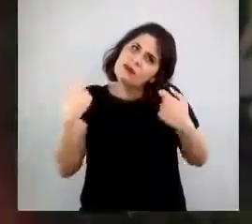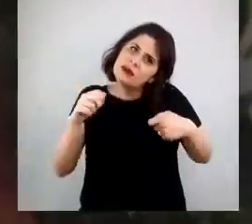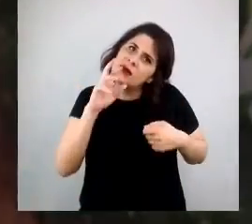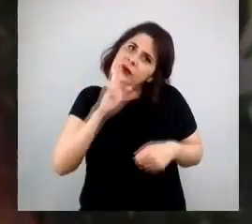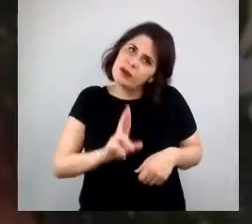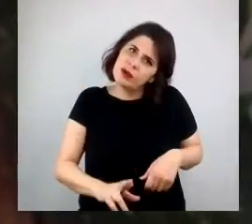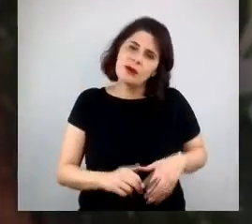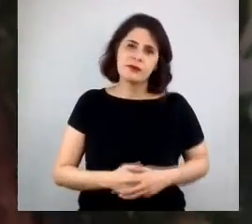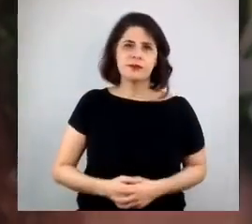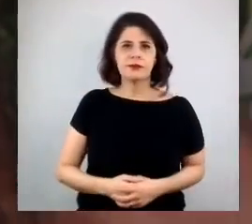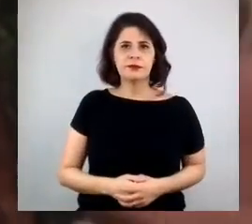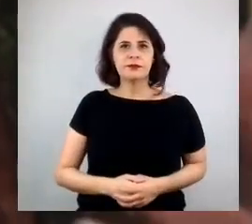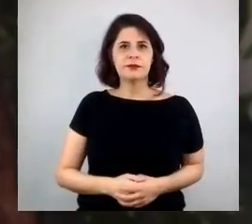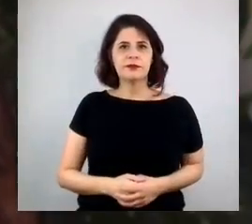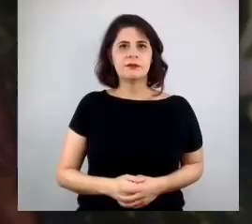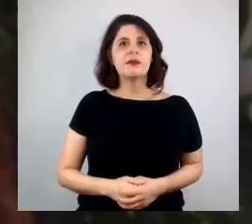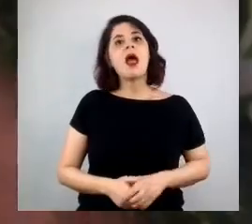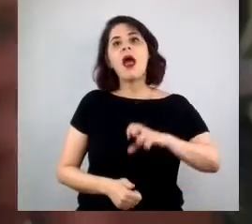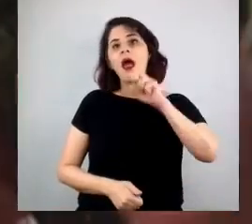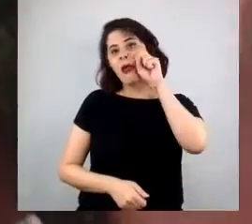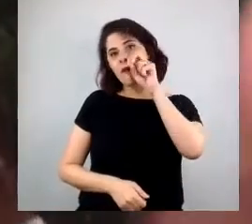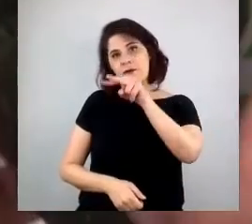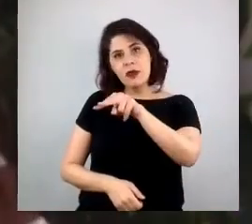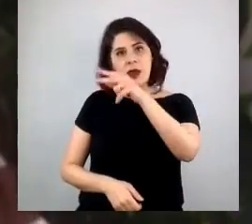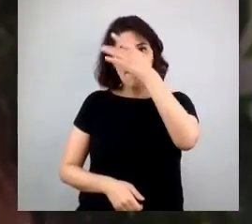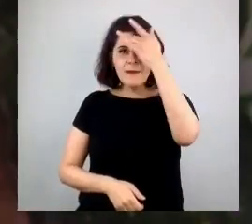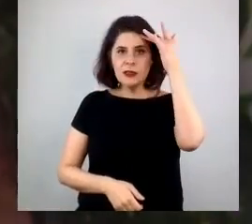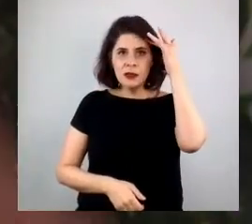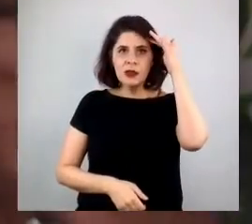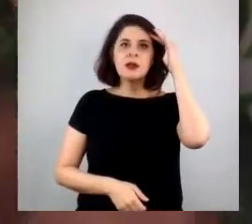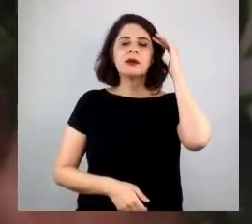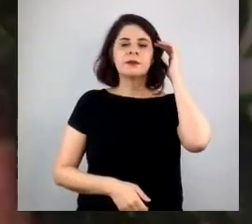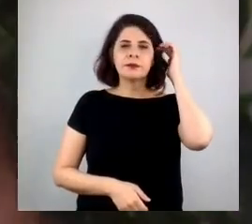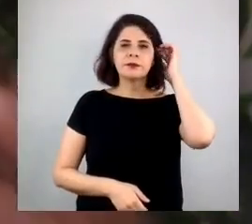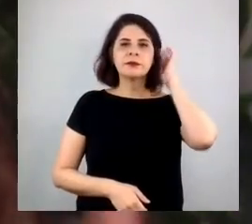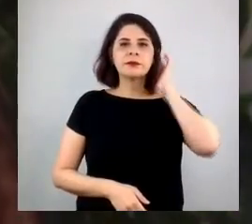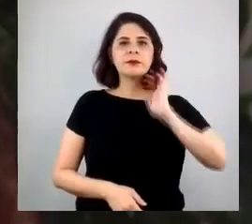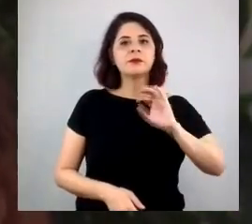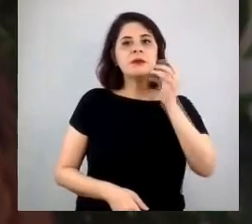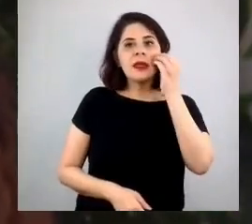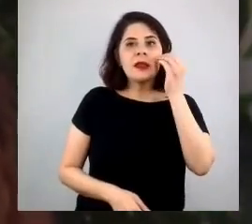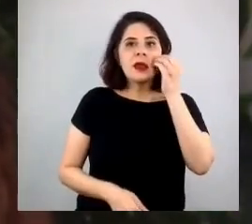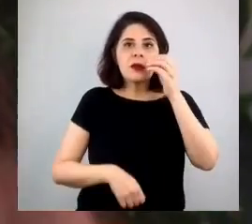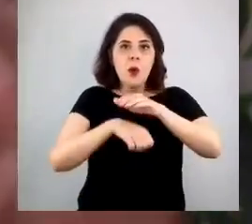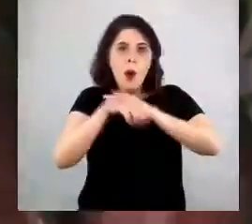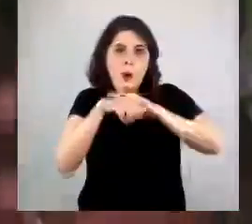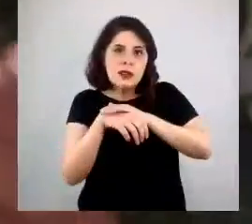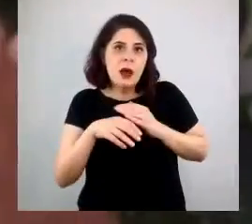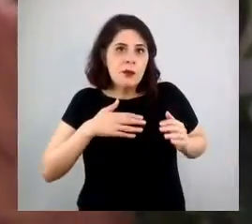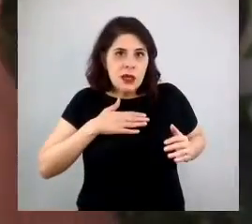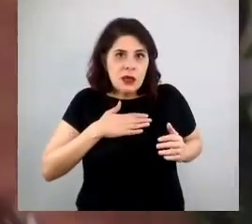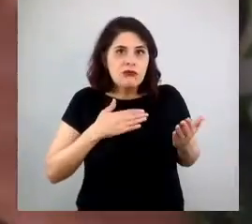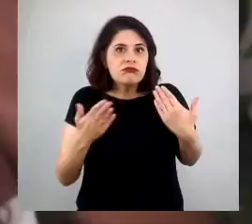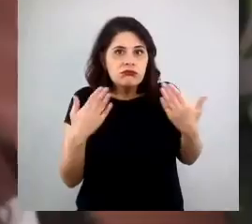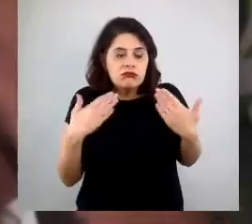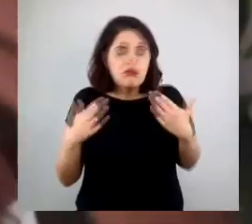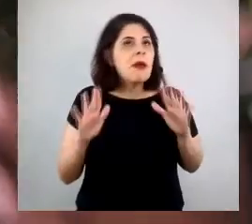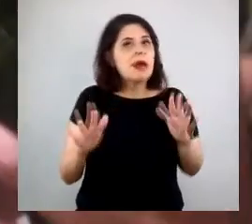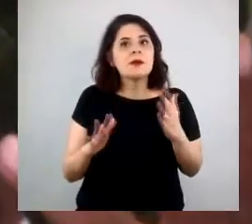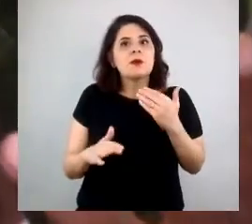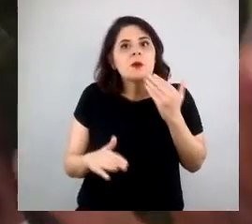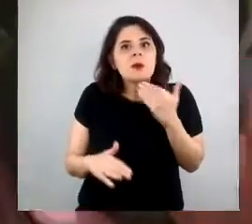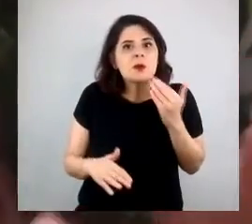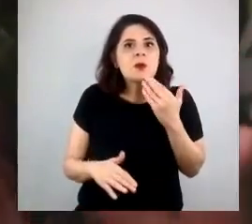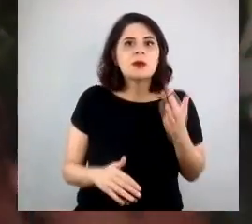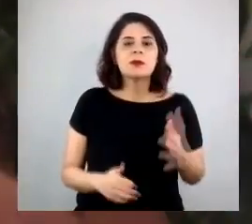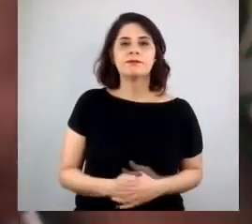gente acabou vendo que aí tinha essa pessoa que tentava falar comigo, não conseguia e tal, até que ela, pelo fato de não